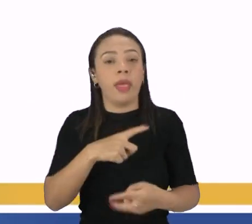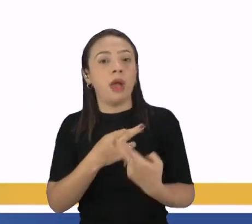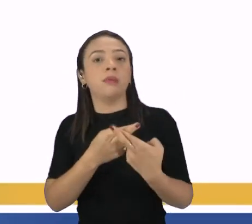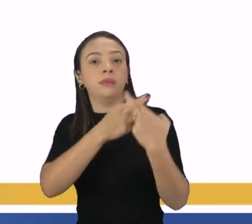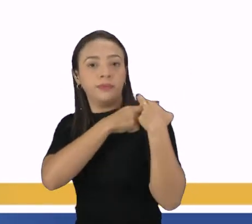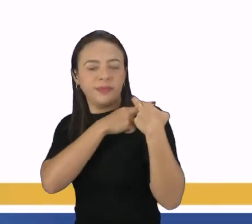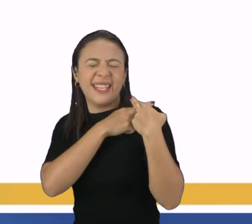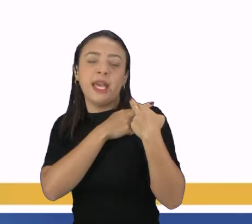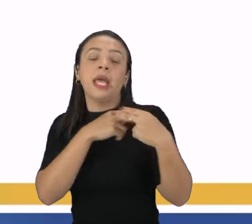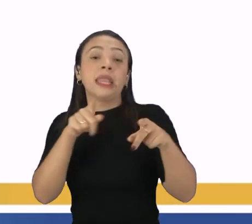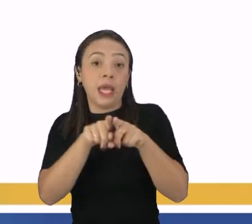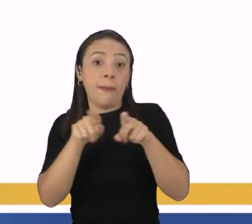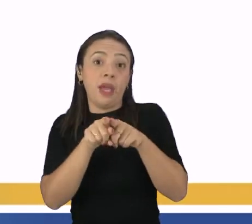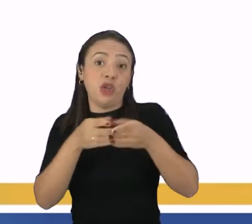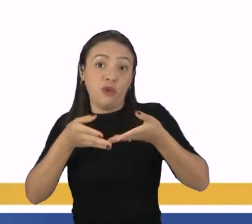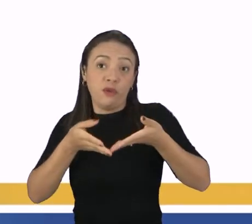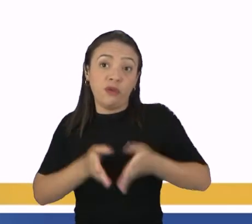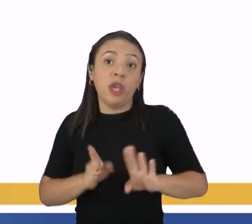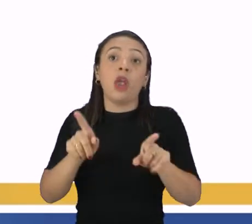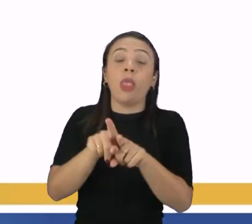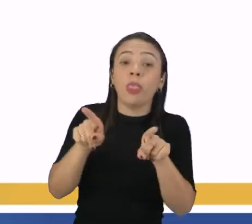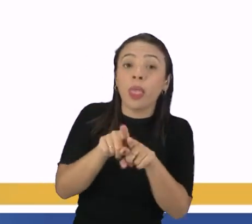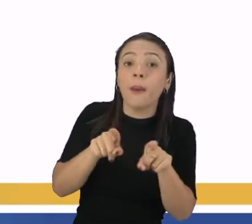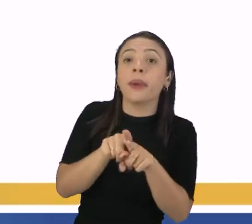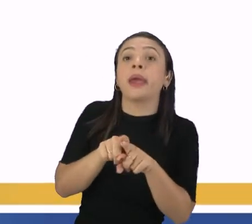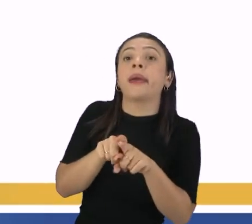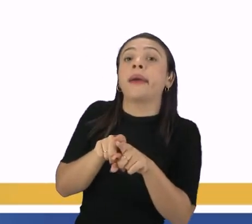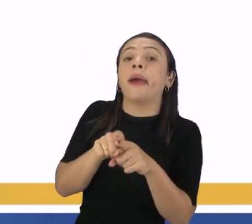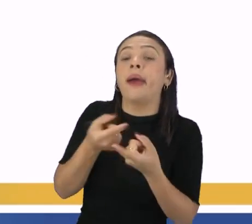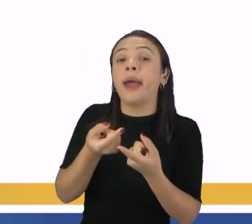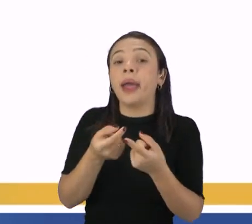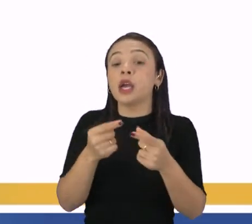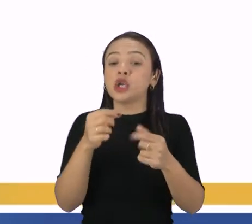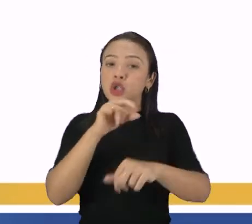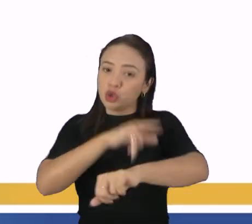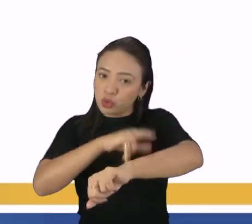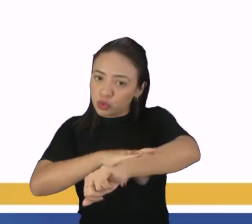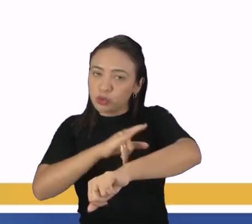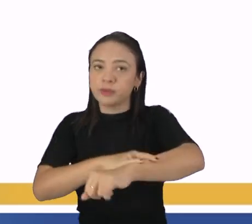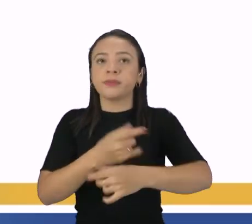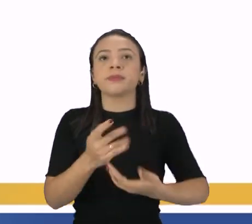mulher são canais diferentes, tá? Então a uretra em si, na mulher, não faz parte